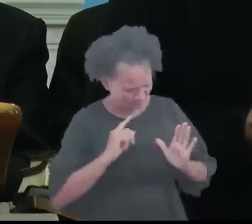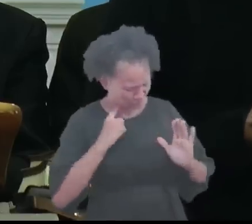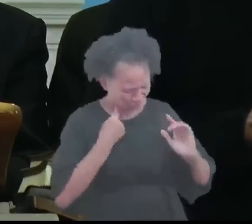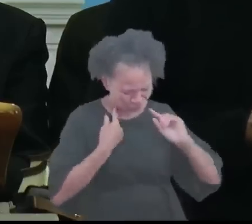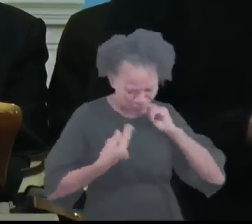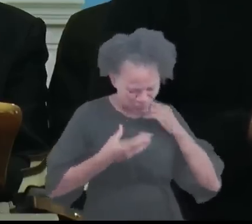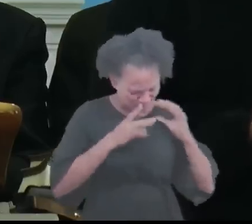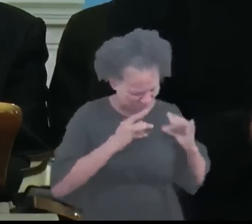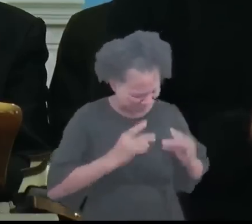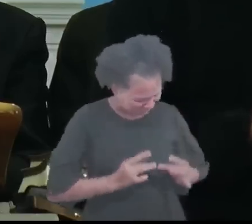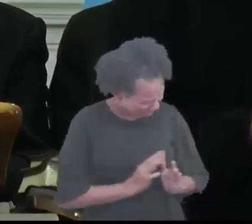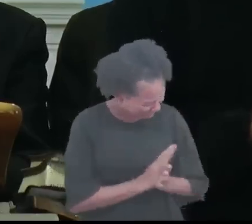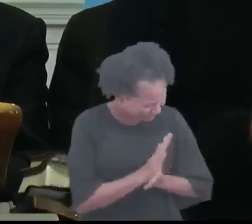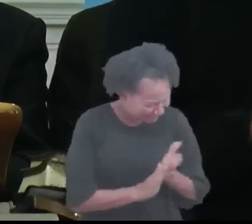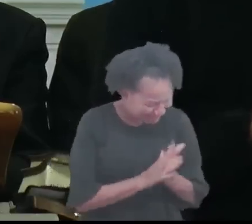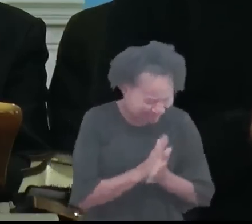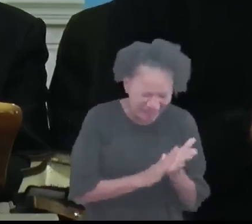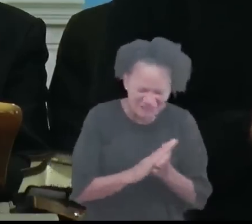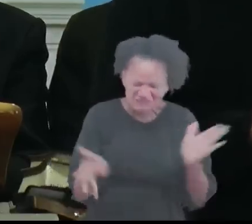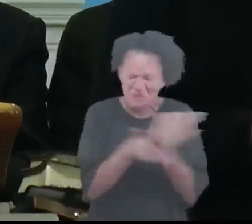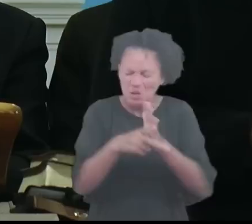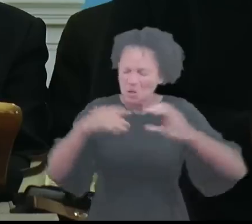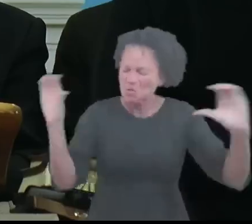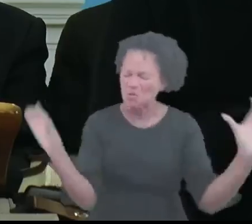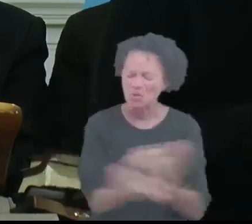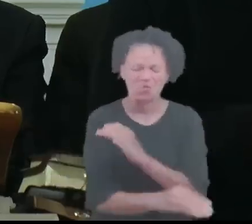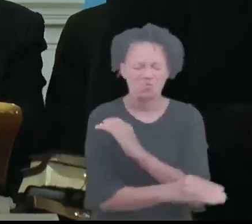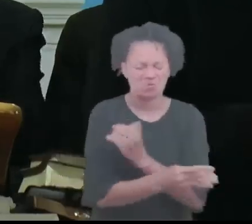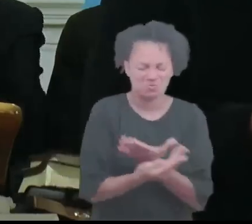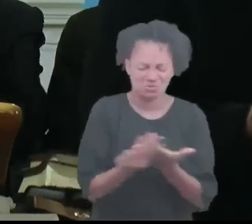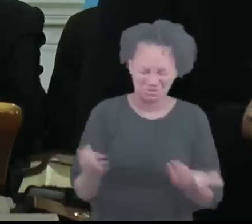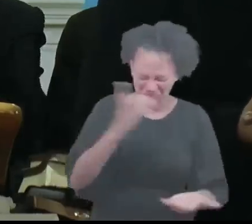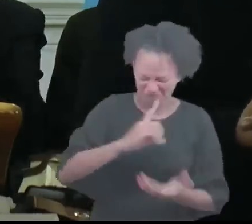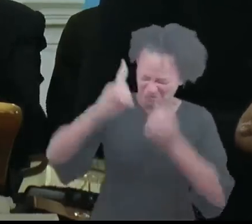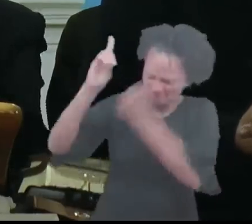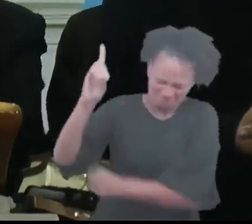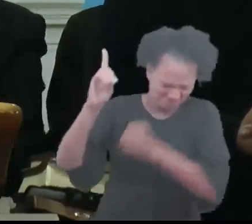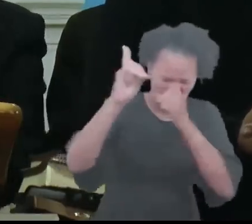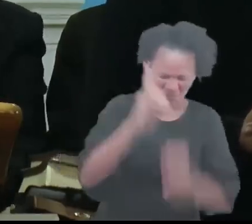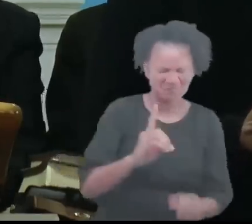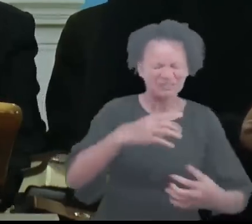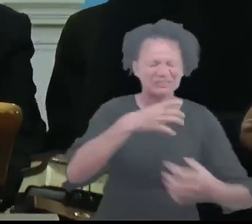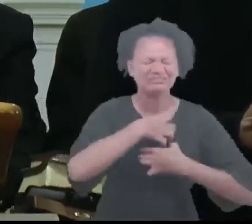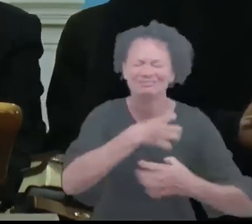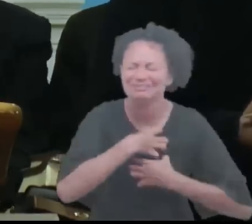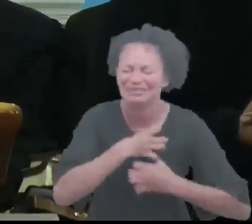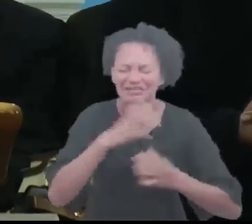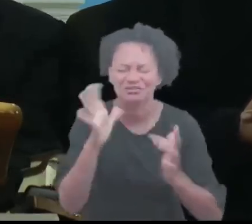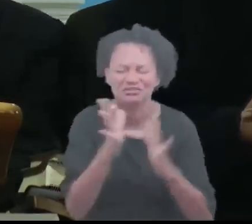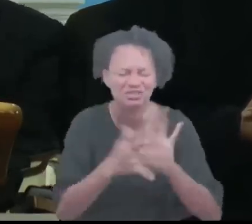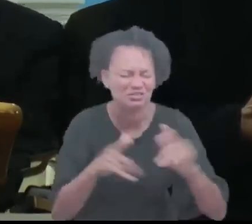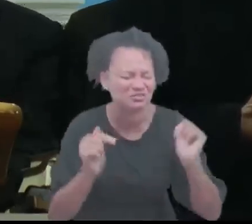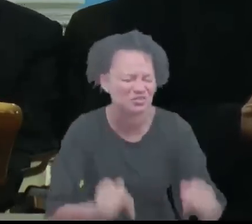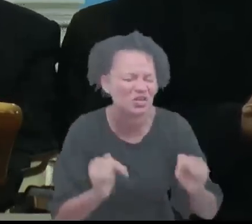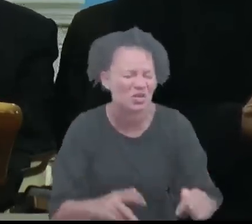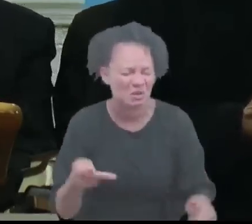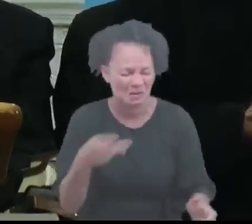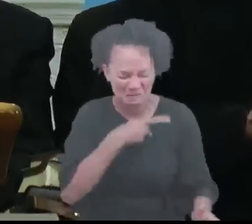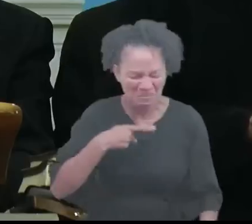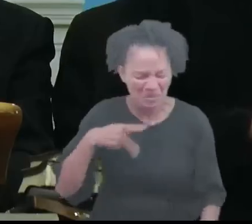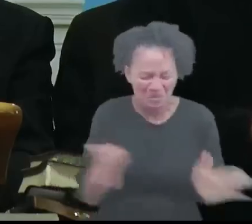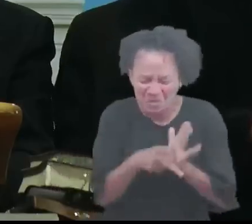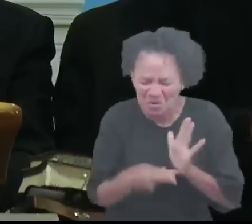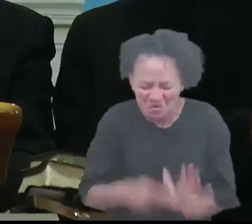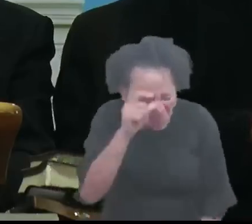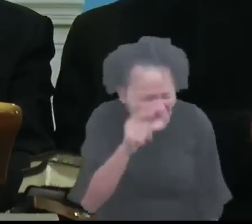coisa semelhante. Eu sou todo suficiente, eu sou todo poderoso. Quem está sentindo Jesus aqui não é o pastor Isvaldo que